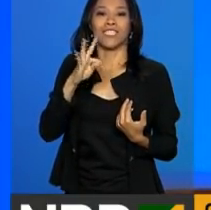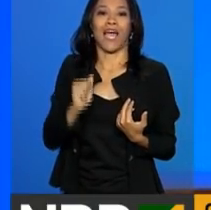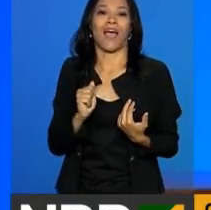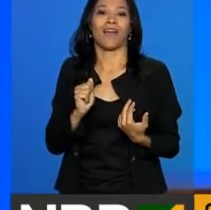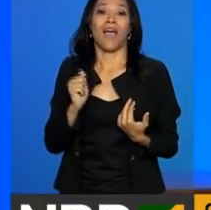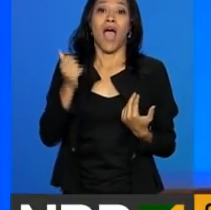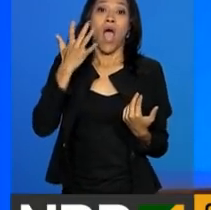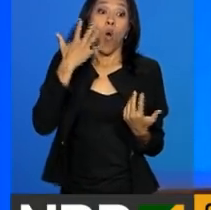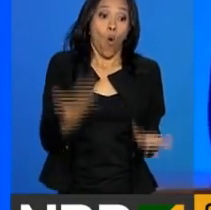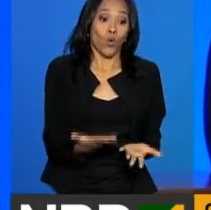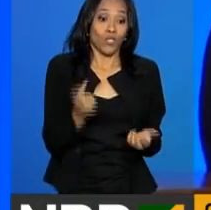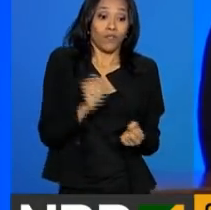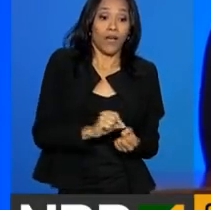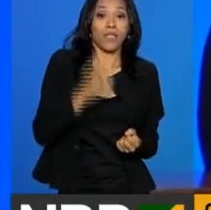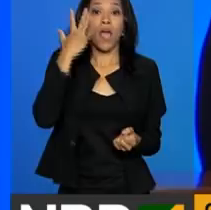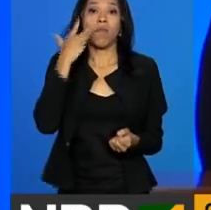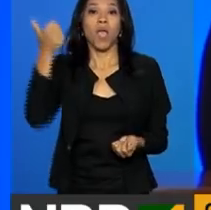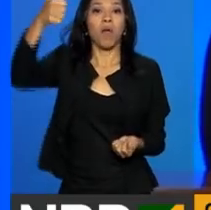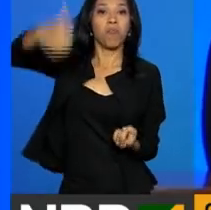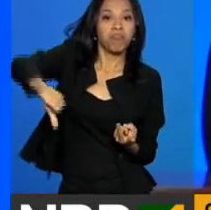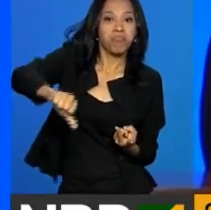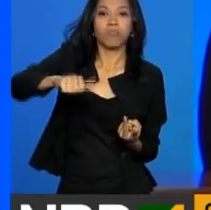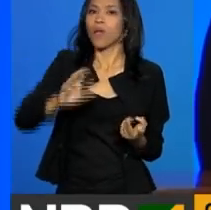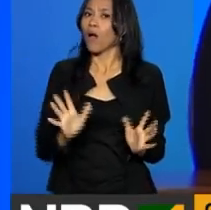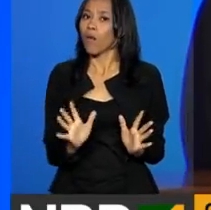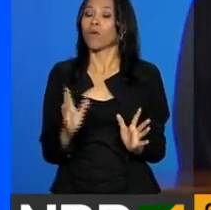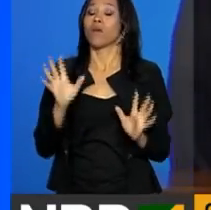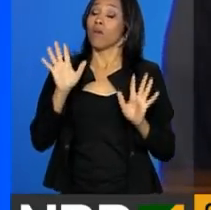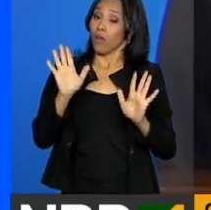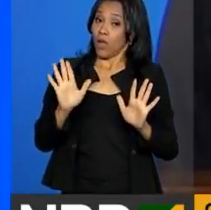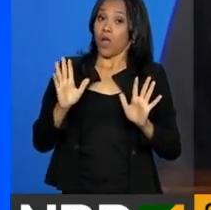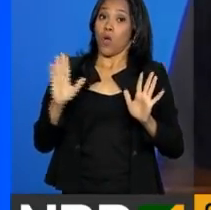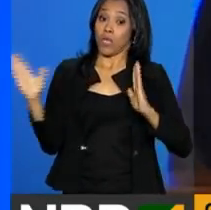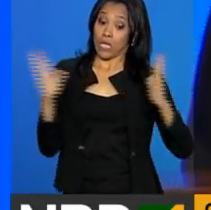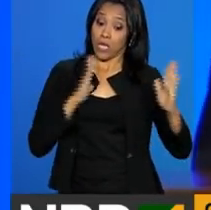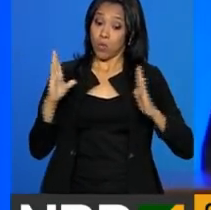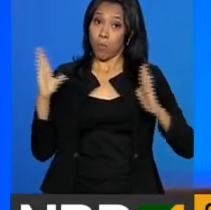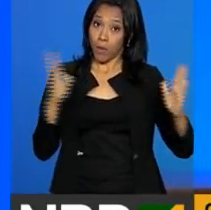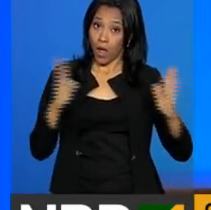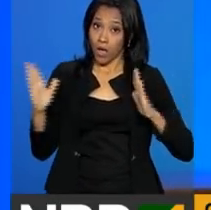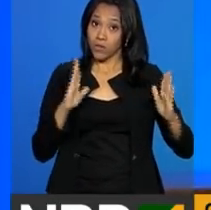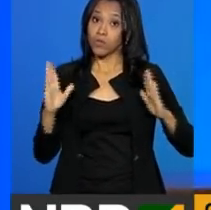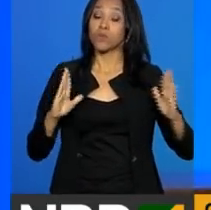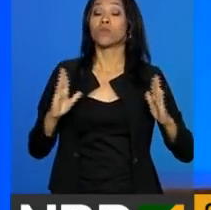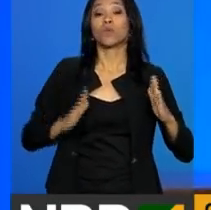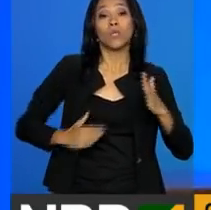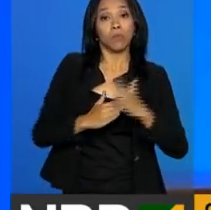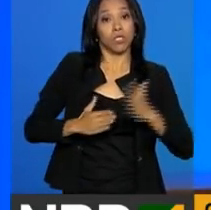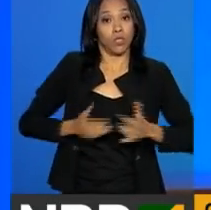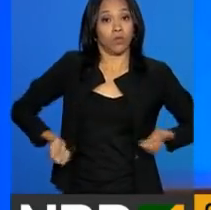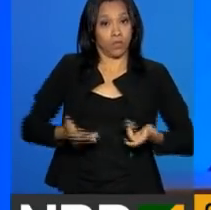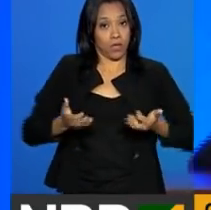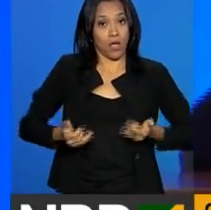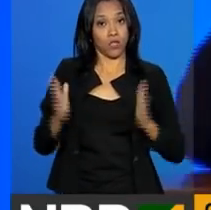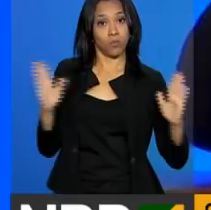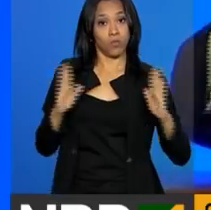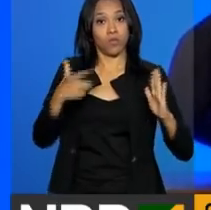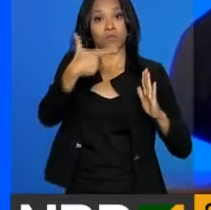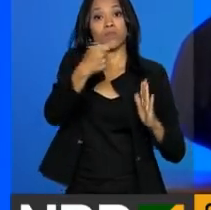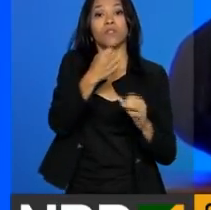não vigorasse mais desde o teto de gastos públicos ele prevê um prazo de 20 anos para que na verdade nós possamos